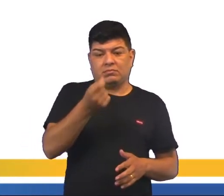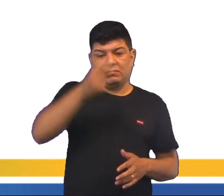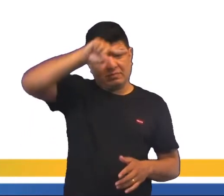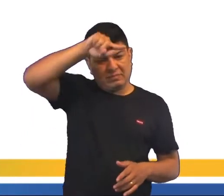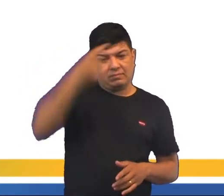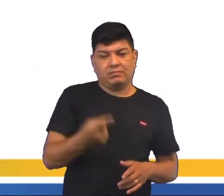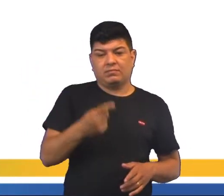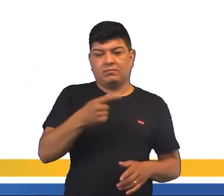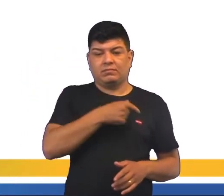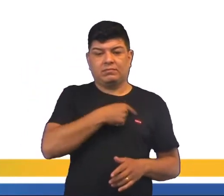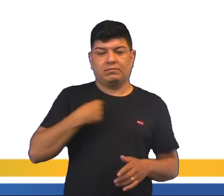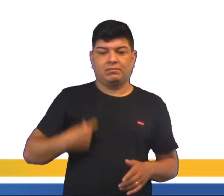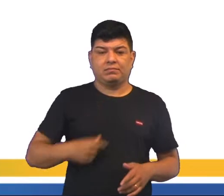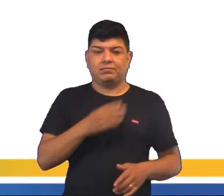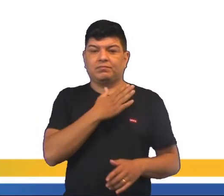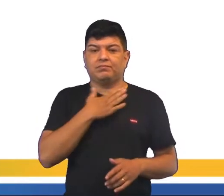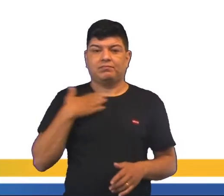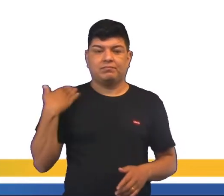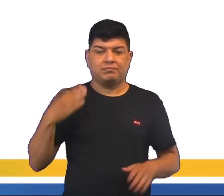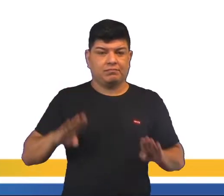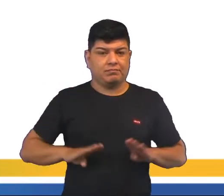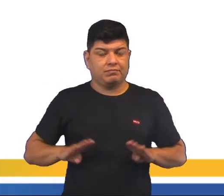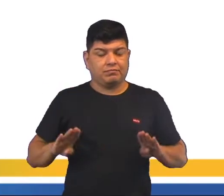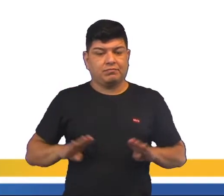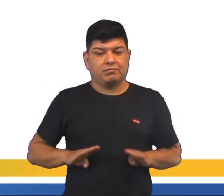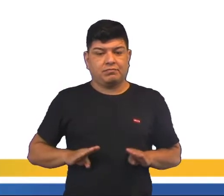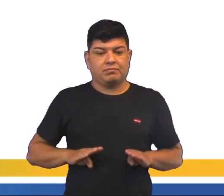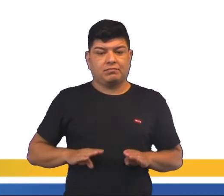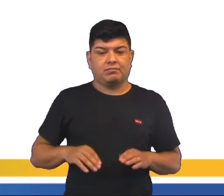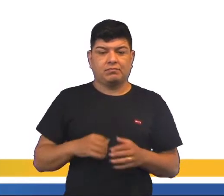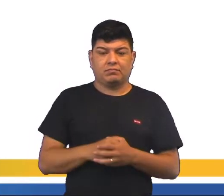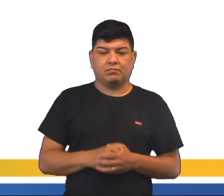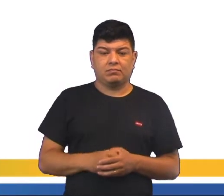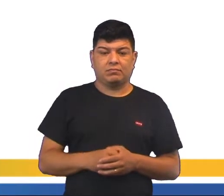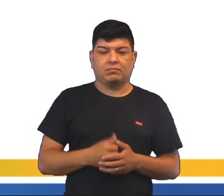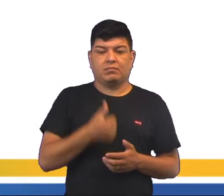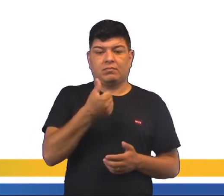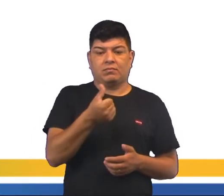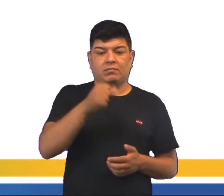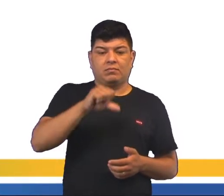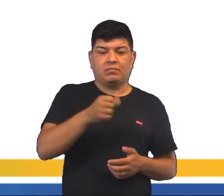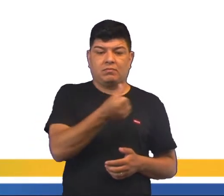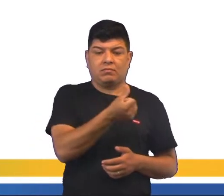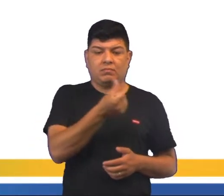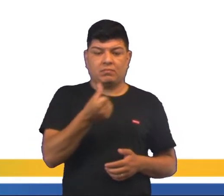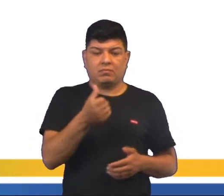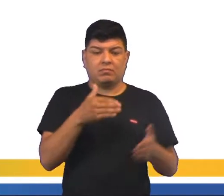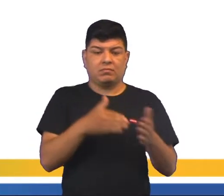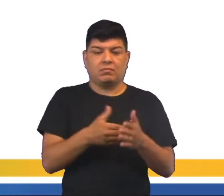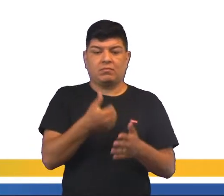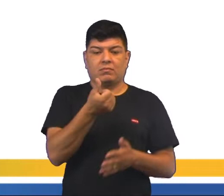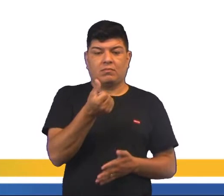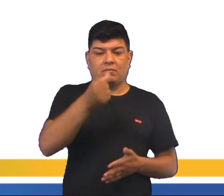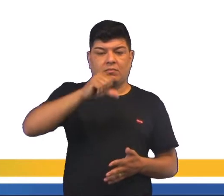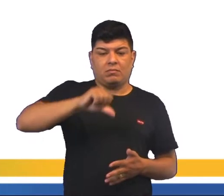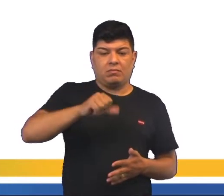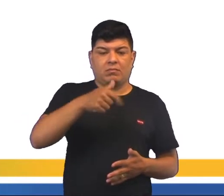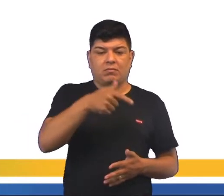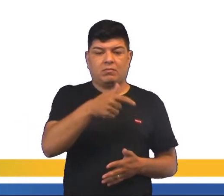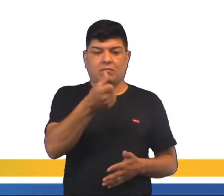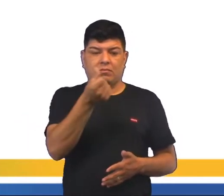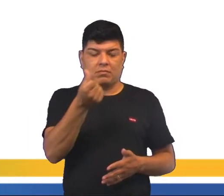acabaram morrendo de fome. Em 1966 a 76, houve a Revolução Cultural,